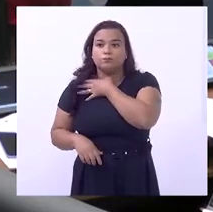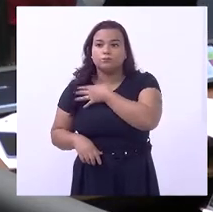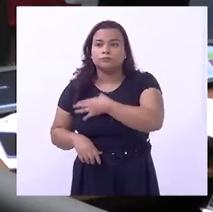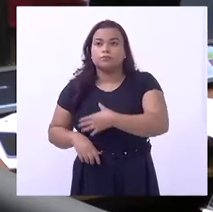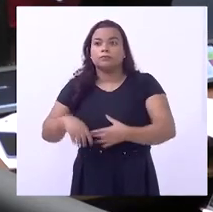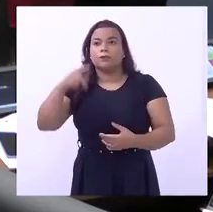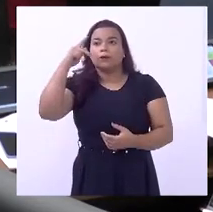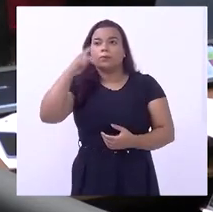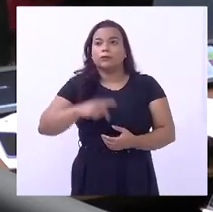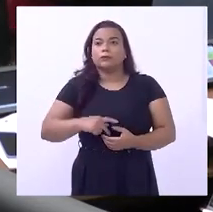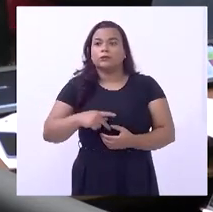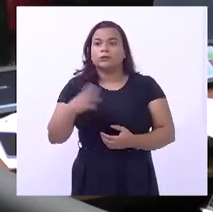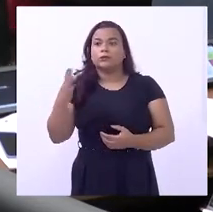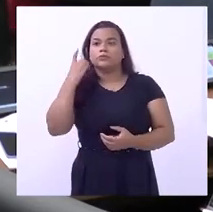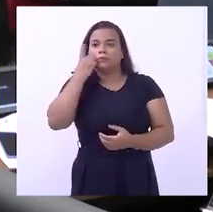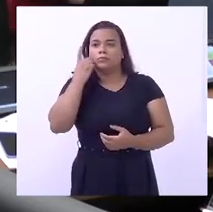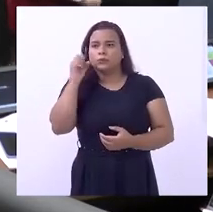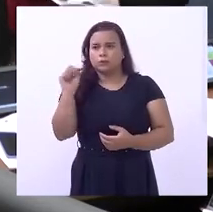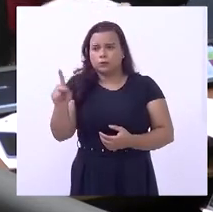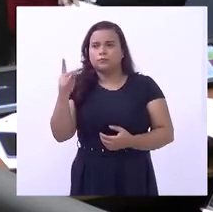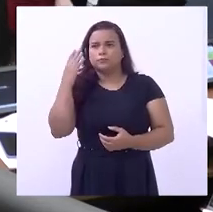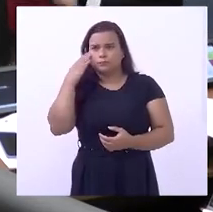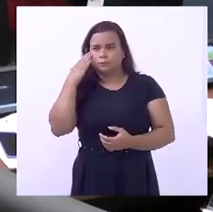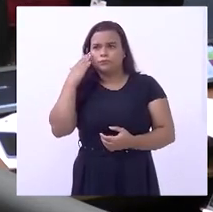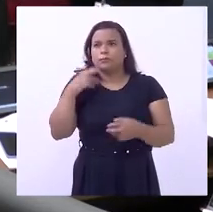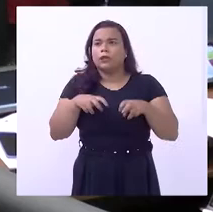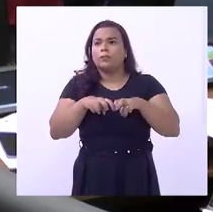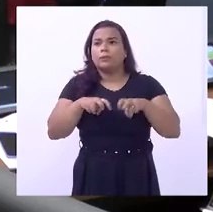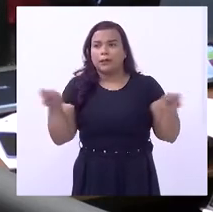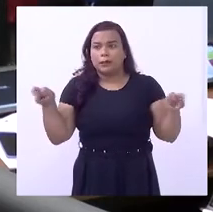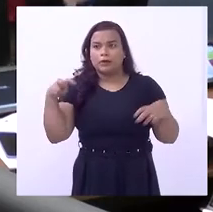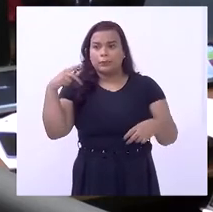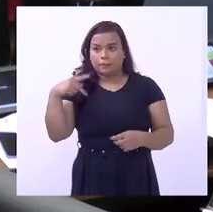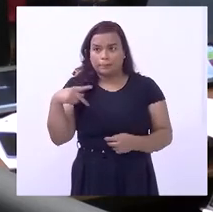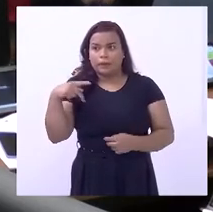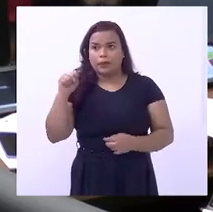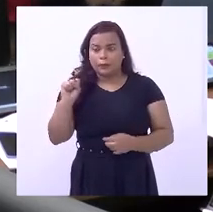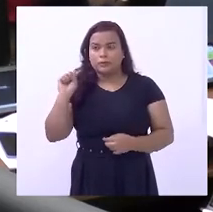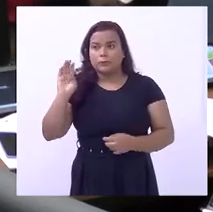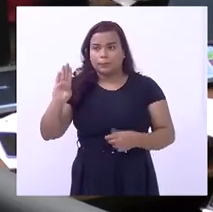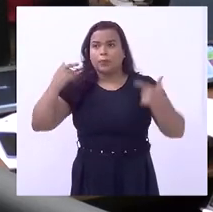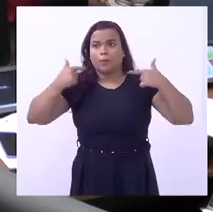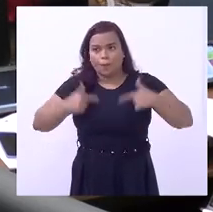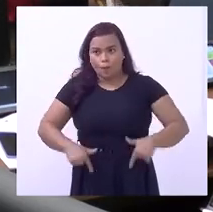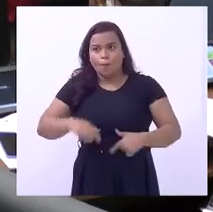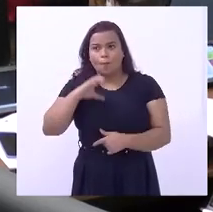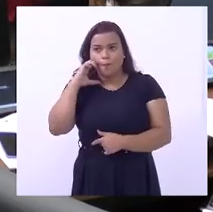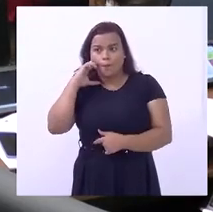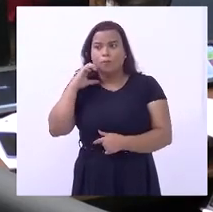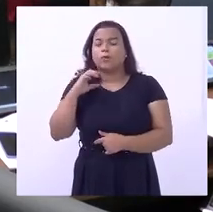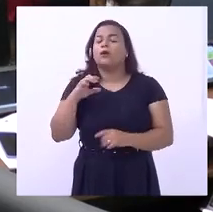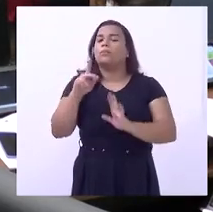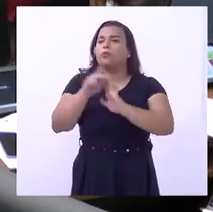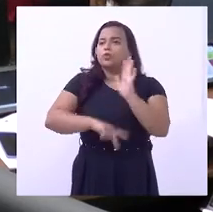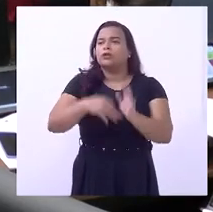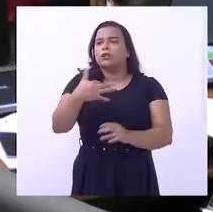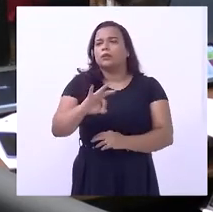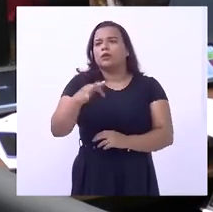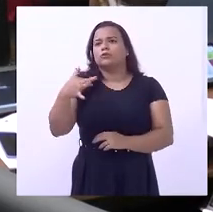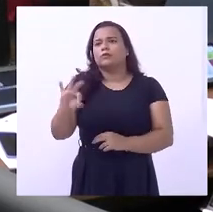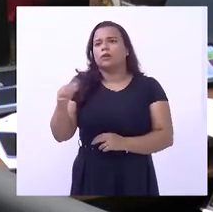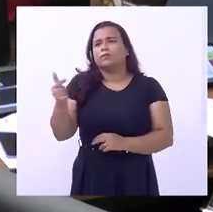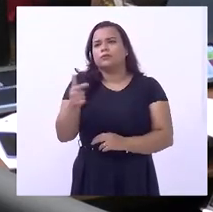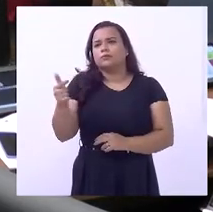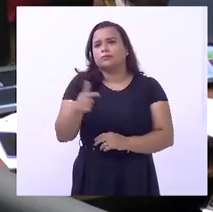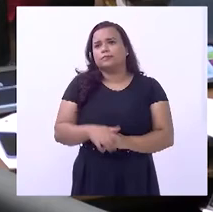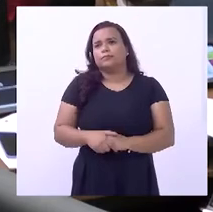Presidente. Deputado, ok. Desculpe, pela bancada do PSB, abstenção, projeto 10-10-22,